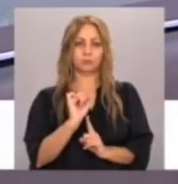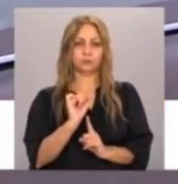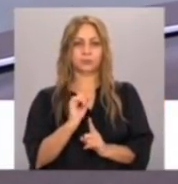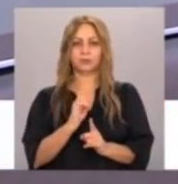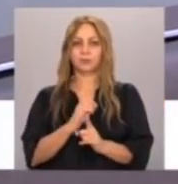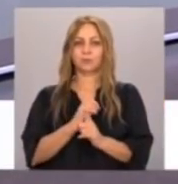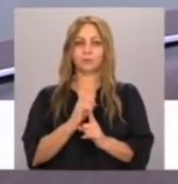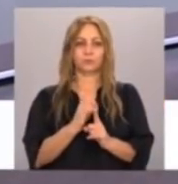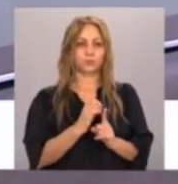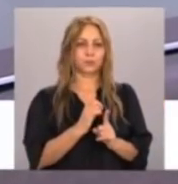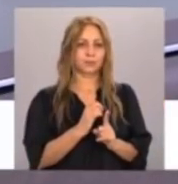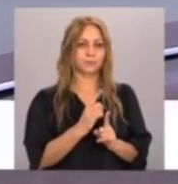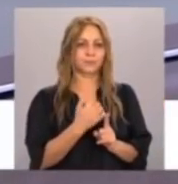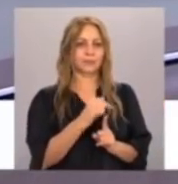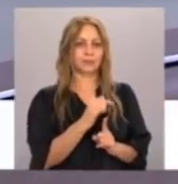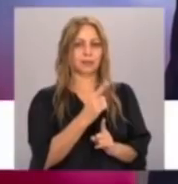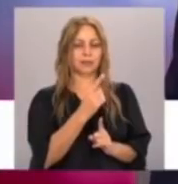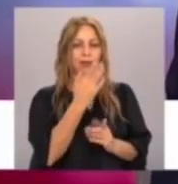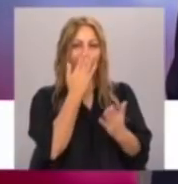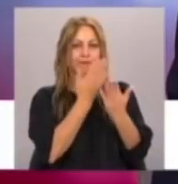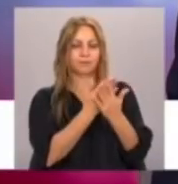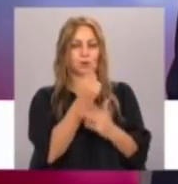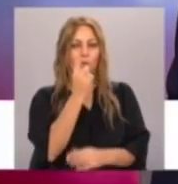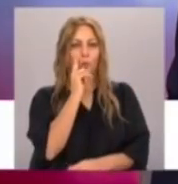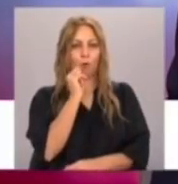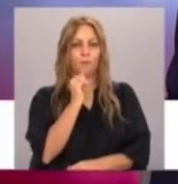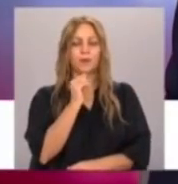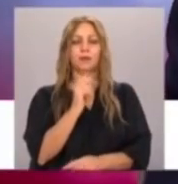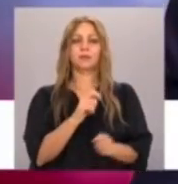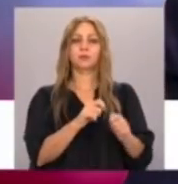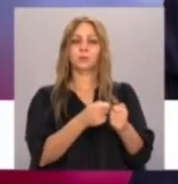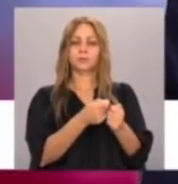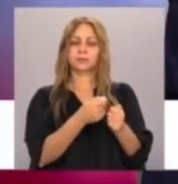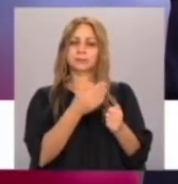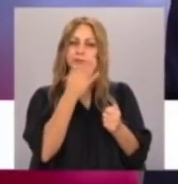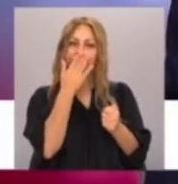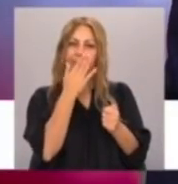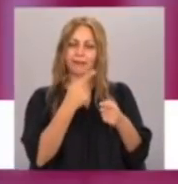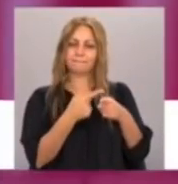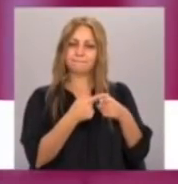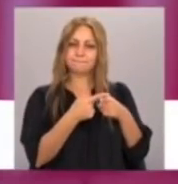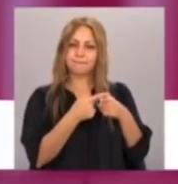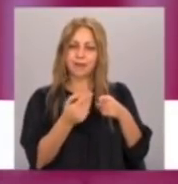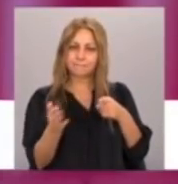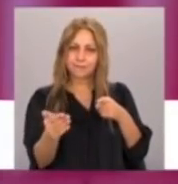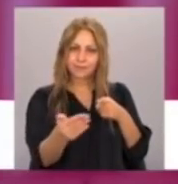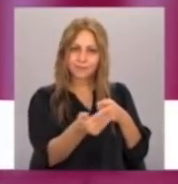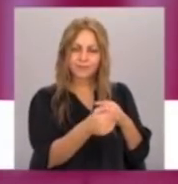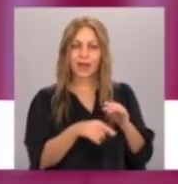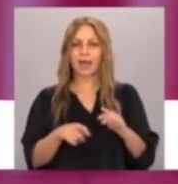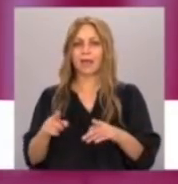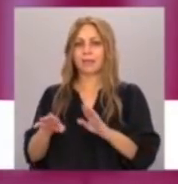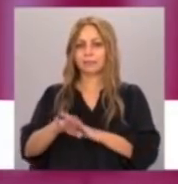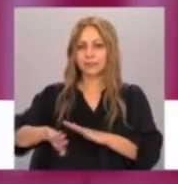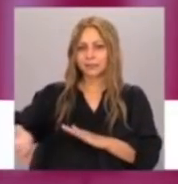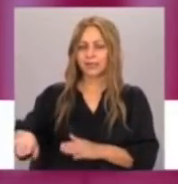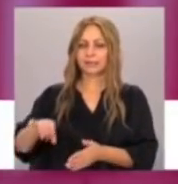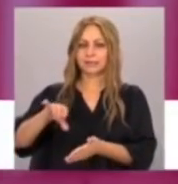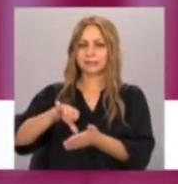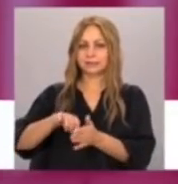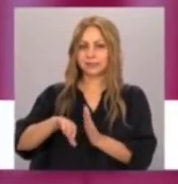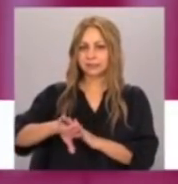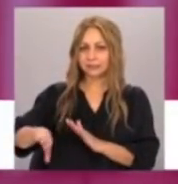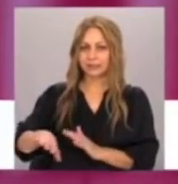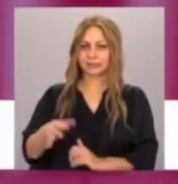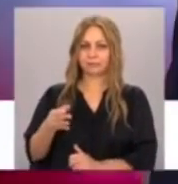seguir um homem de um partido que tem vindo atendimento de ativar muito do eleitorado de direita de centro direto no caso das ideias e